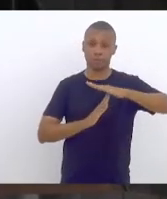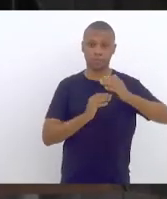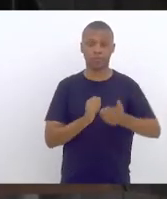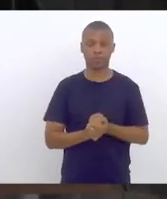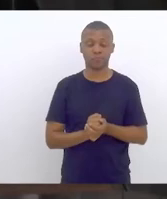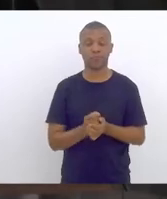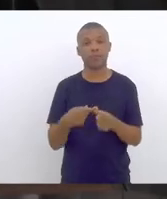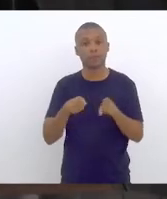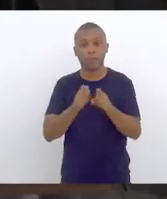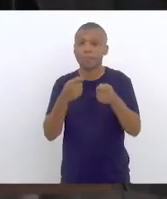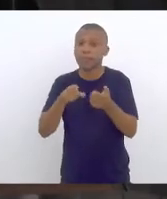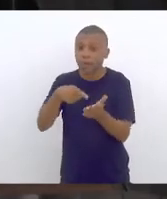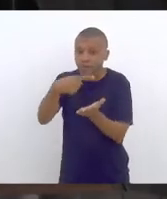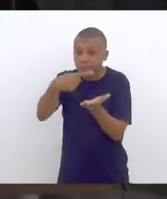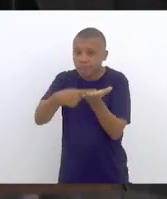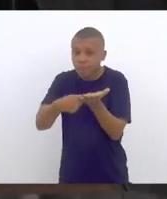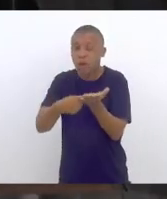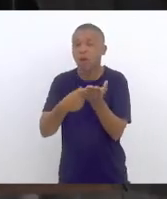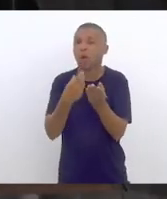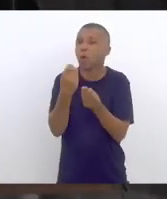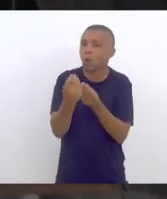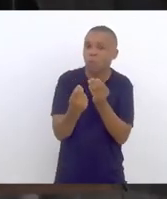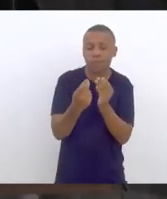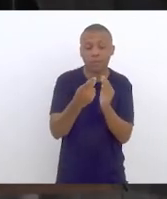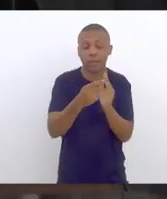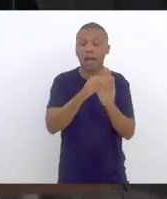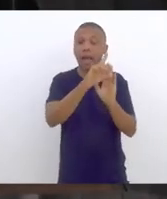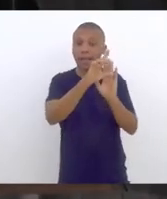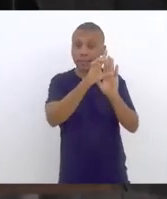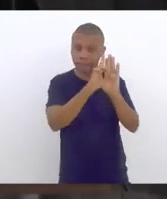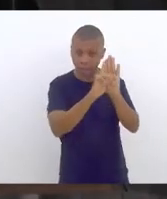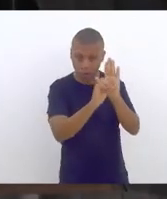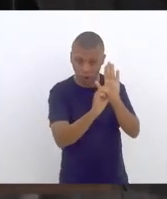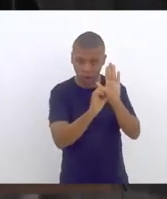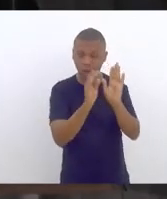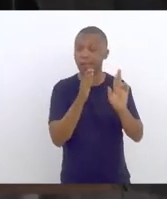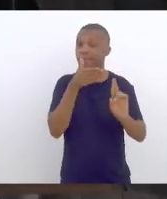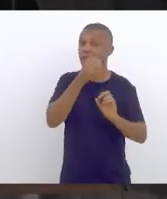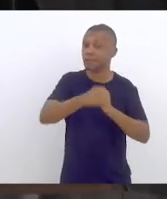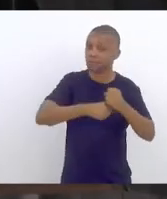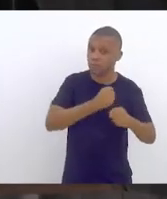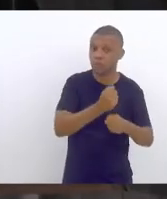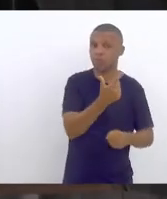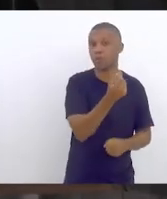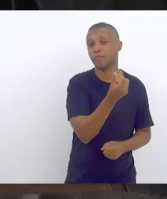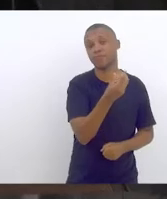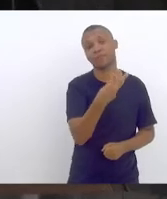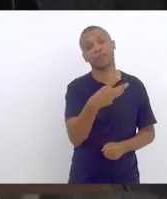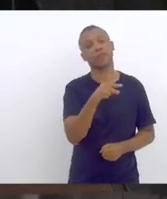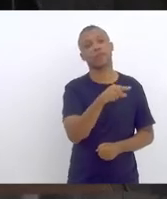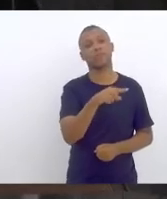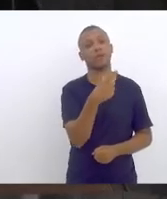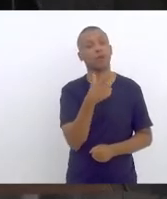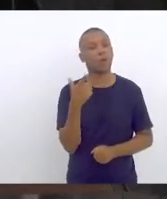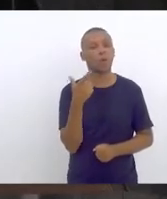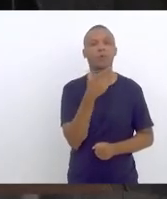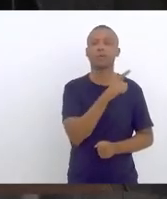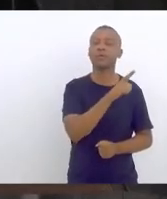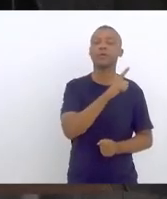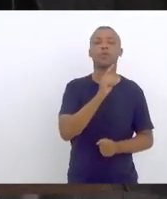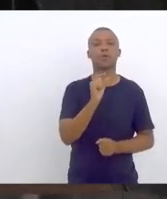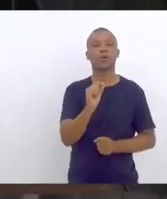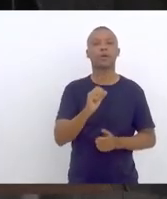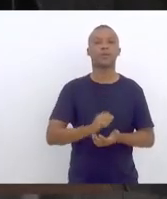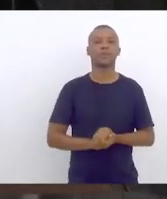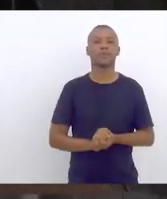programar também o lastro orçamentário na peça eh orçamentária de 2023 para que haja para além